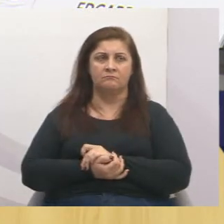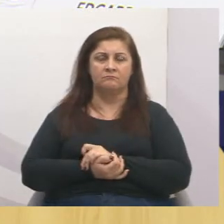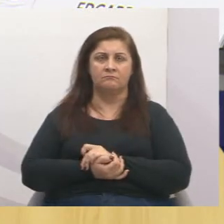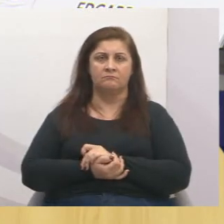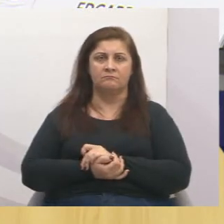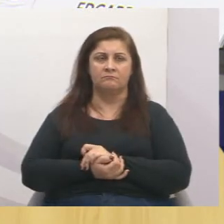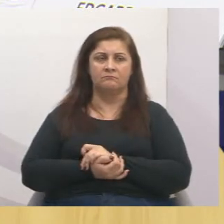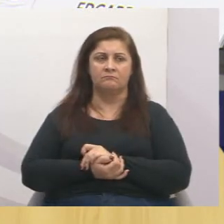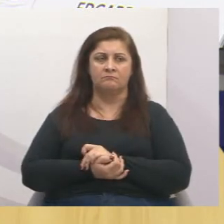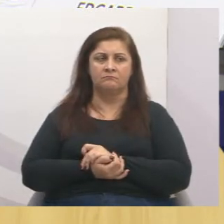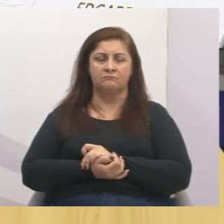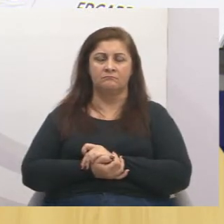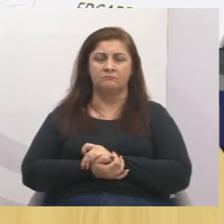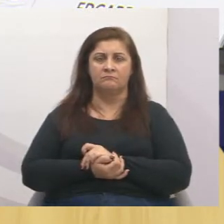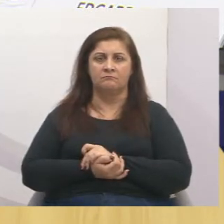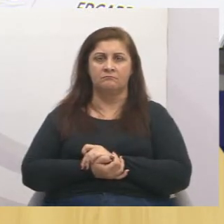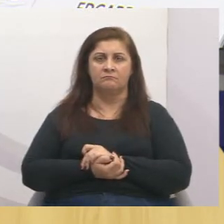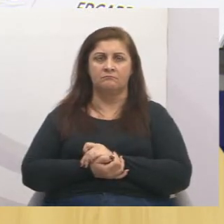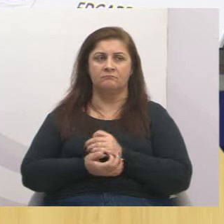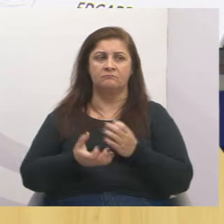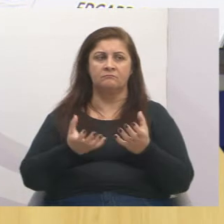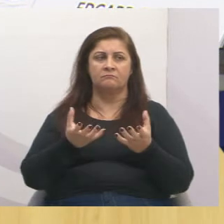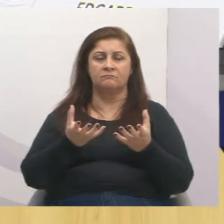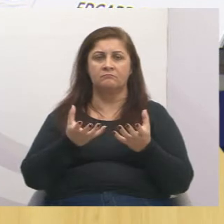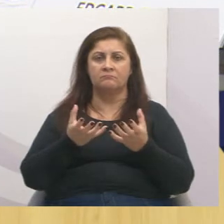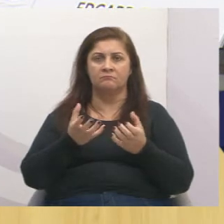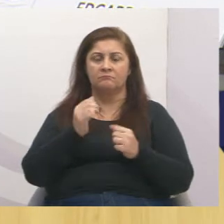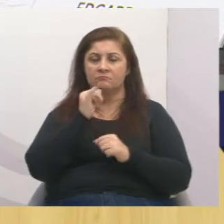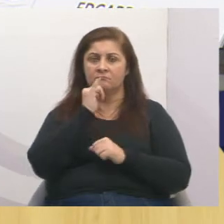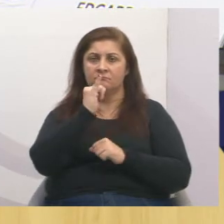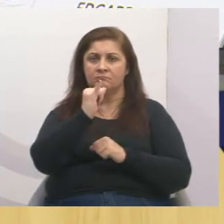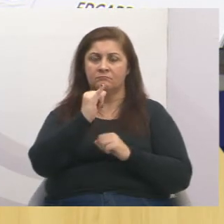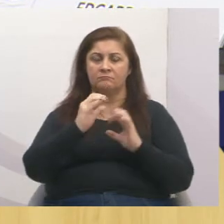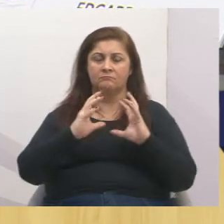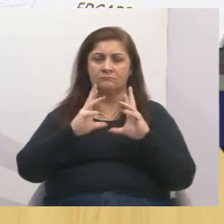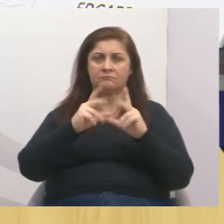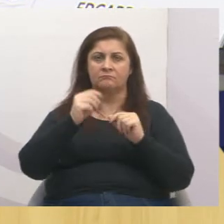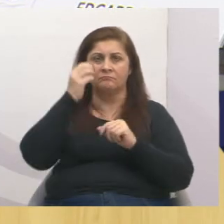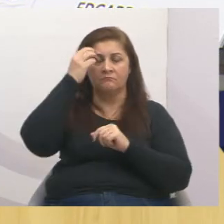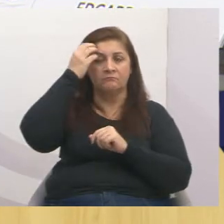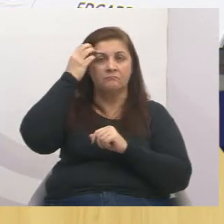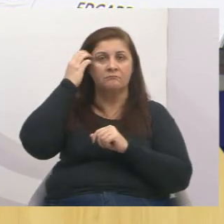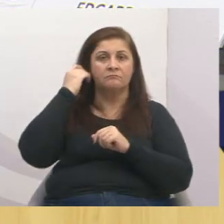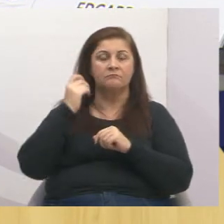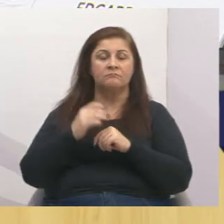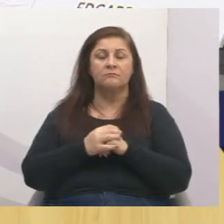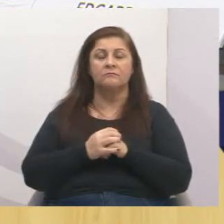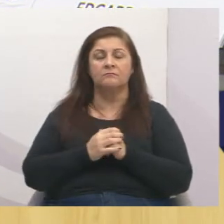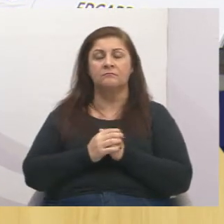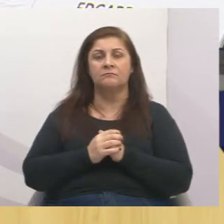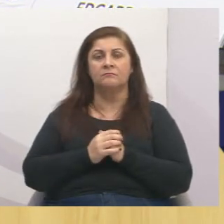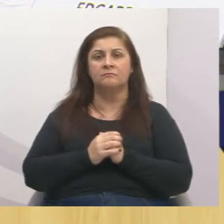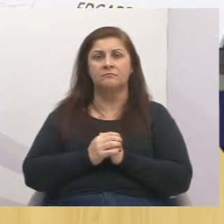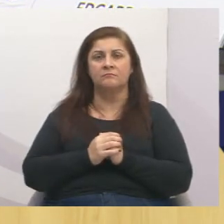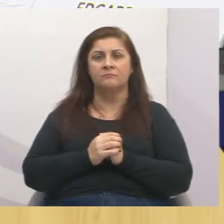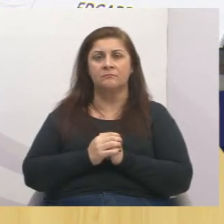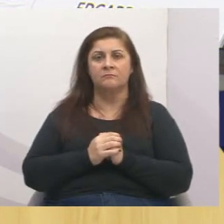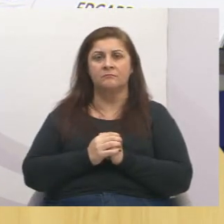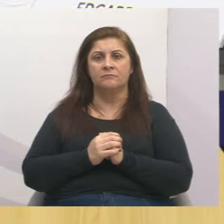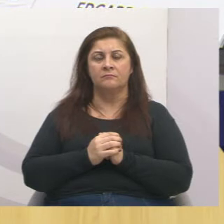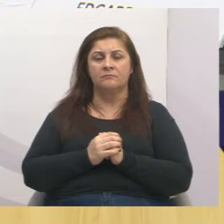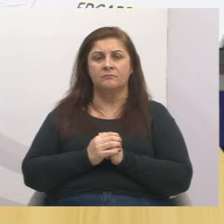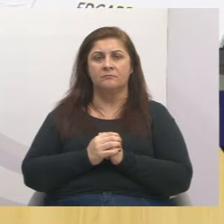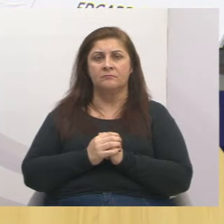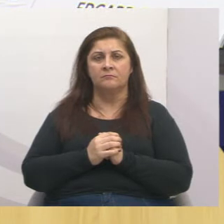Então, quero aqui dizer a todos os presentes e aos que nos ouvem também,